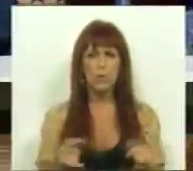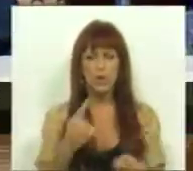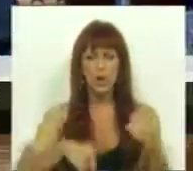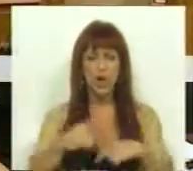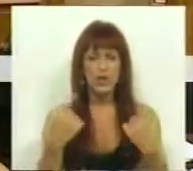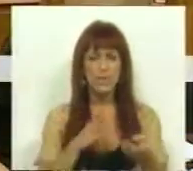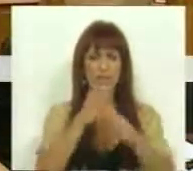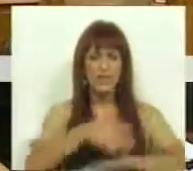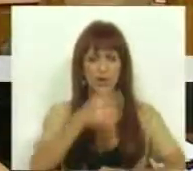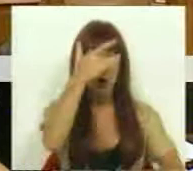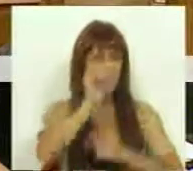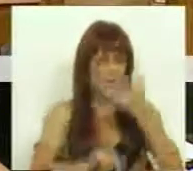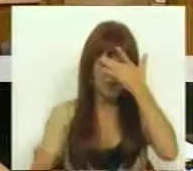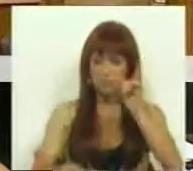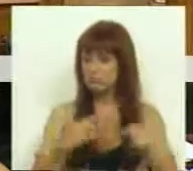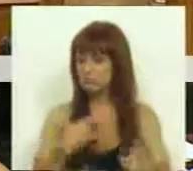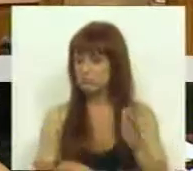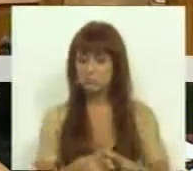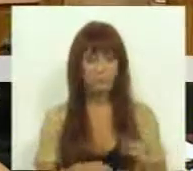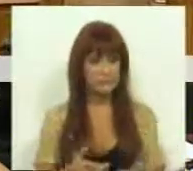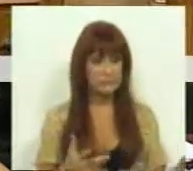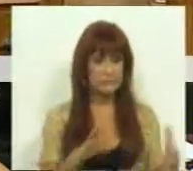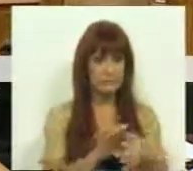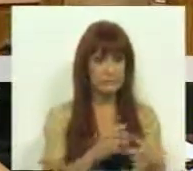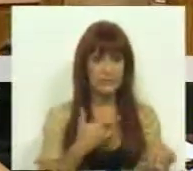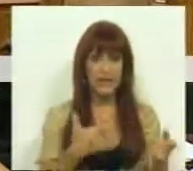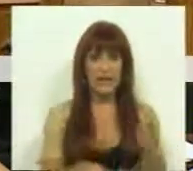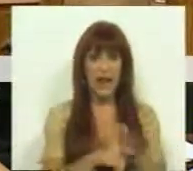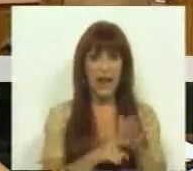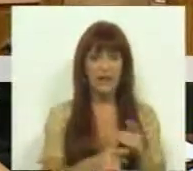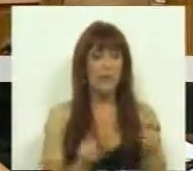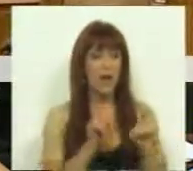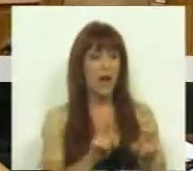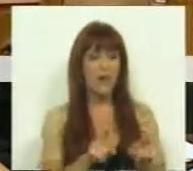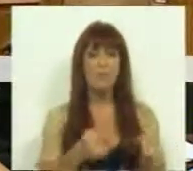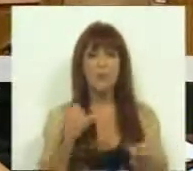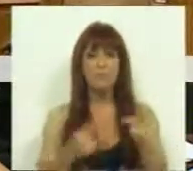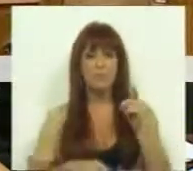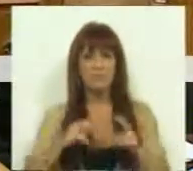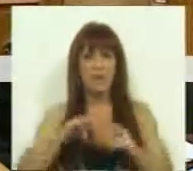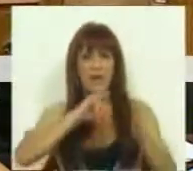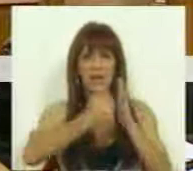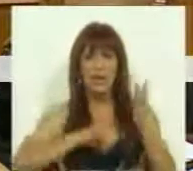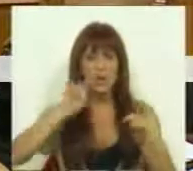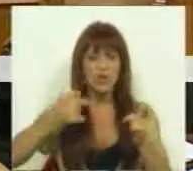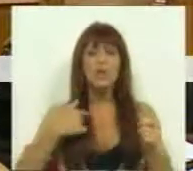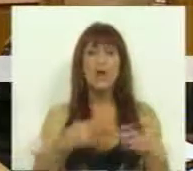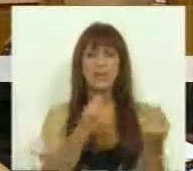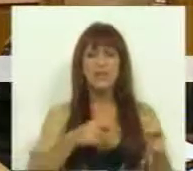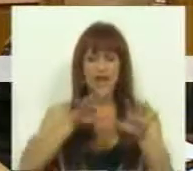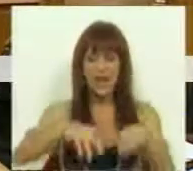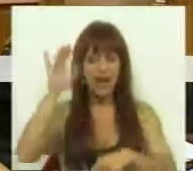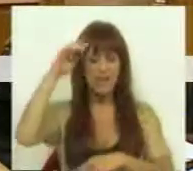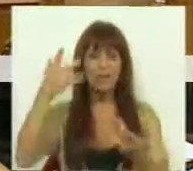Nós tivemos acesso aos pareceres do decreto-lei que estava preparado, bem seria inconstitucional, esta é uma matéria sobre a qual a Assembleia